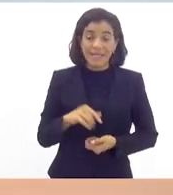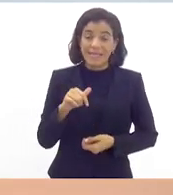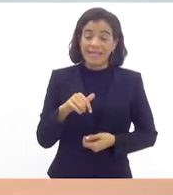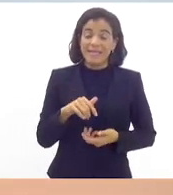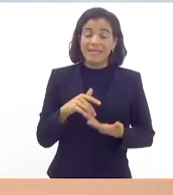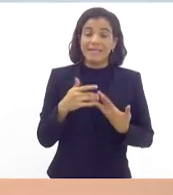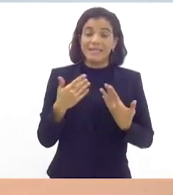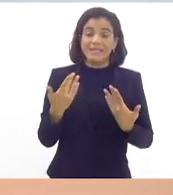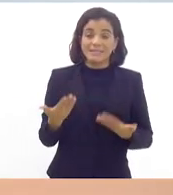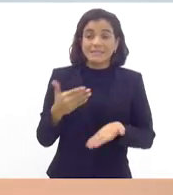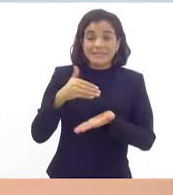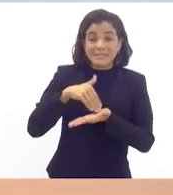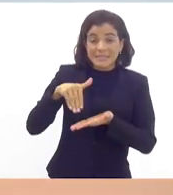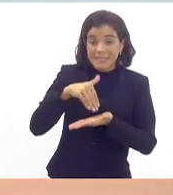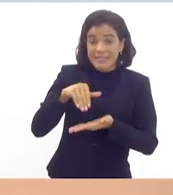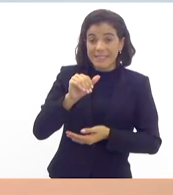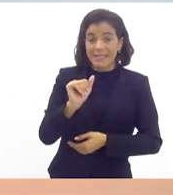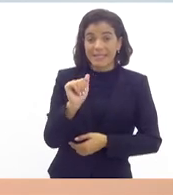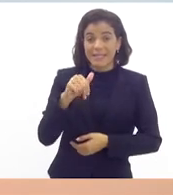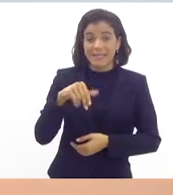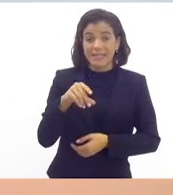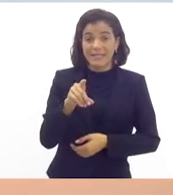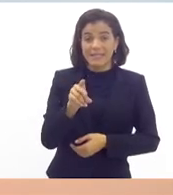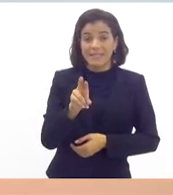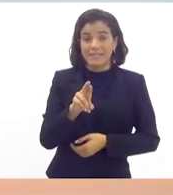ponto. Secretária Andréia,